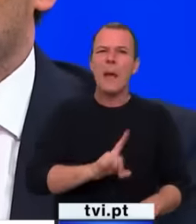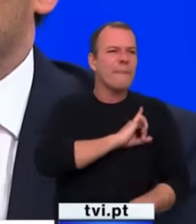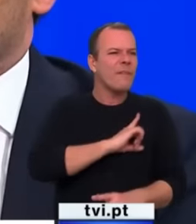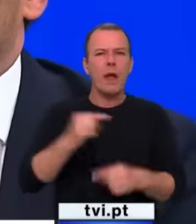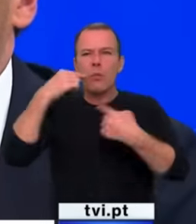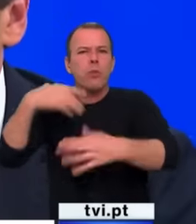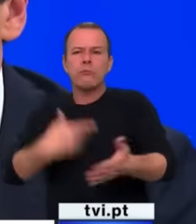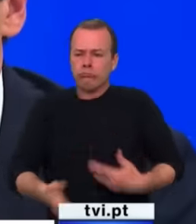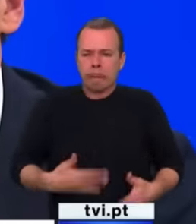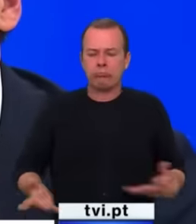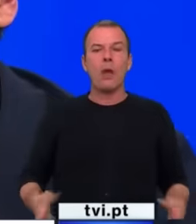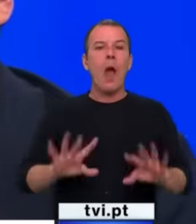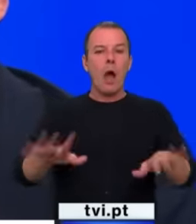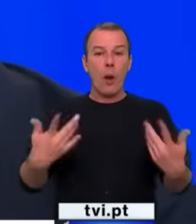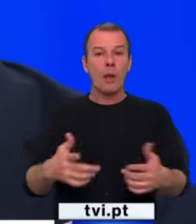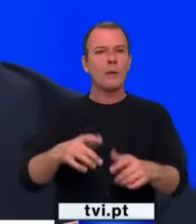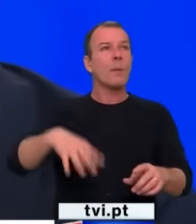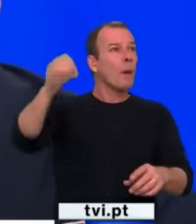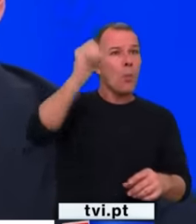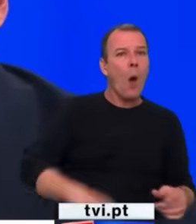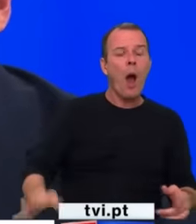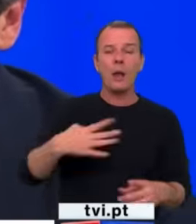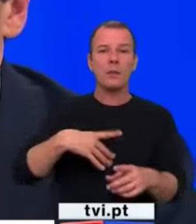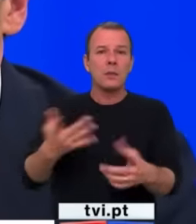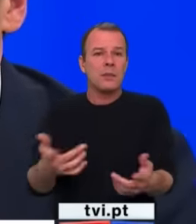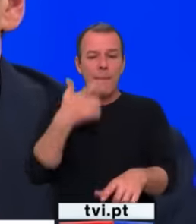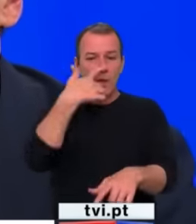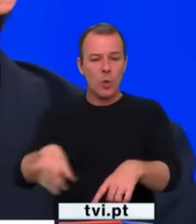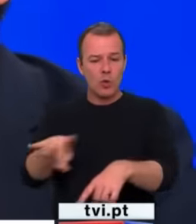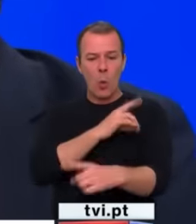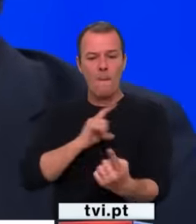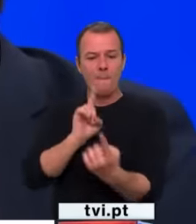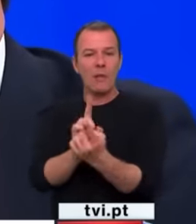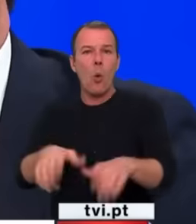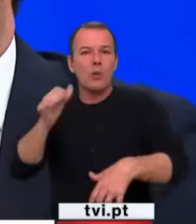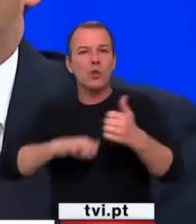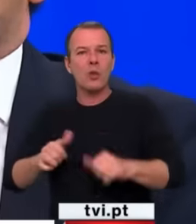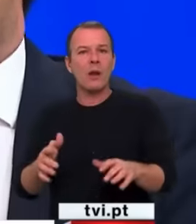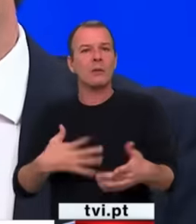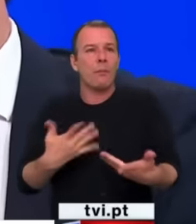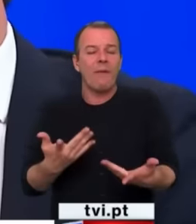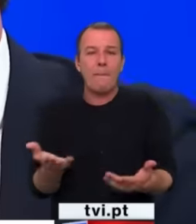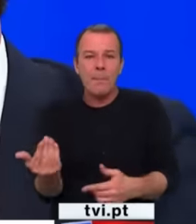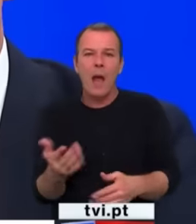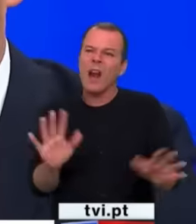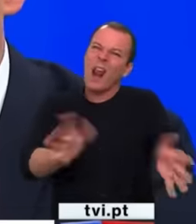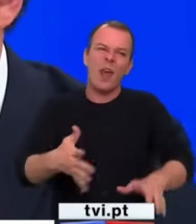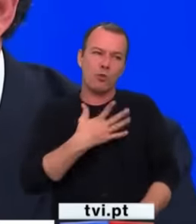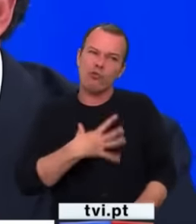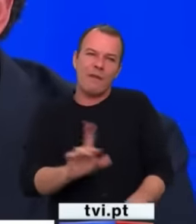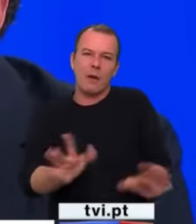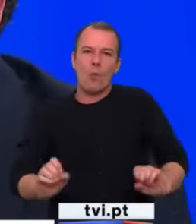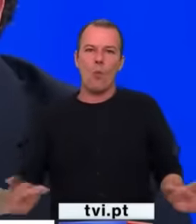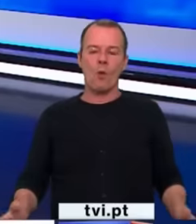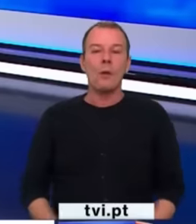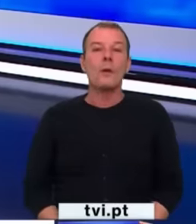social. Gostava era que nenhum cidadão do meu país ficasse sem uma consulta médica e sem uma cirurgia. Aparentemente o Pedro Nuno Santos está mais preocupado com ser público ou ser privado. E as